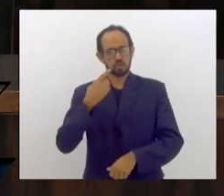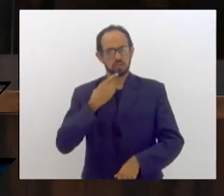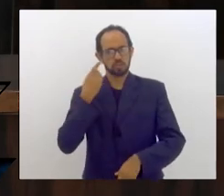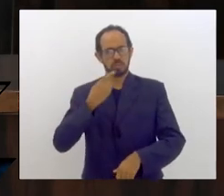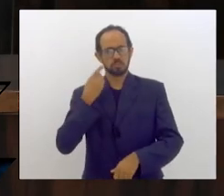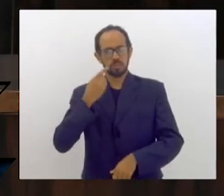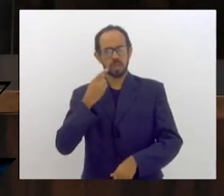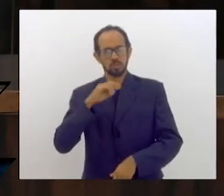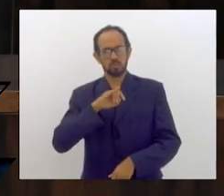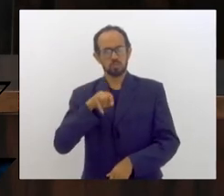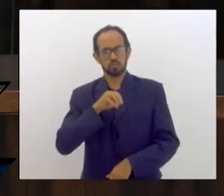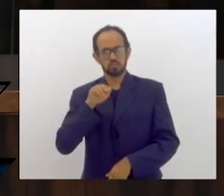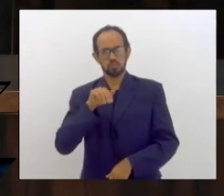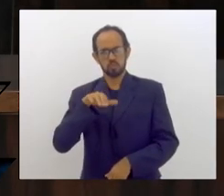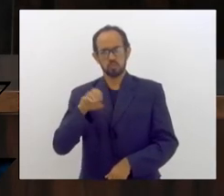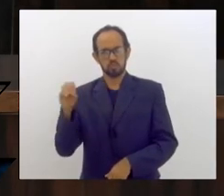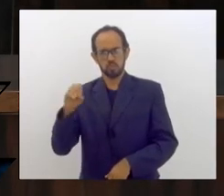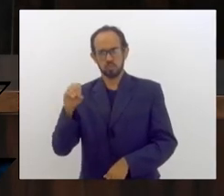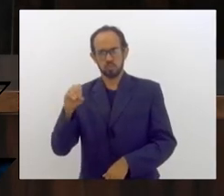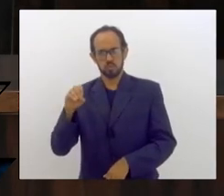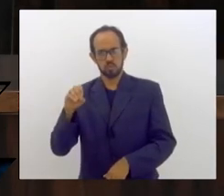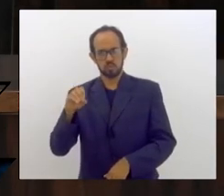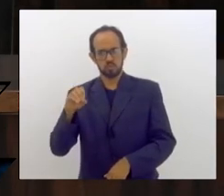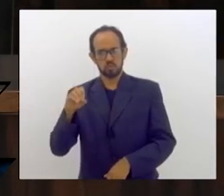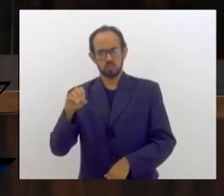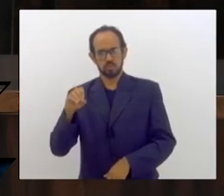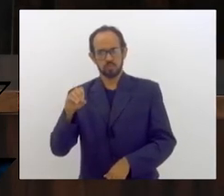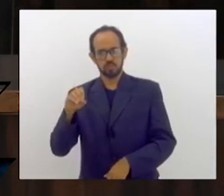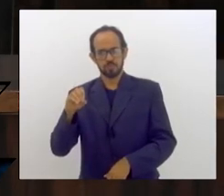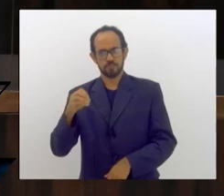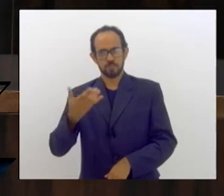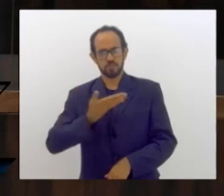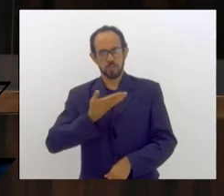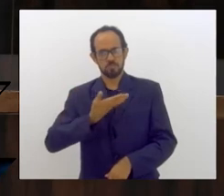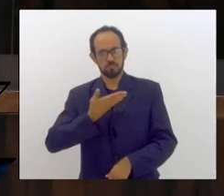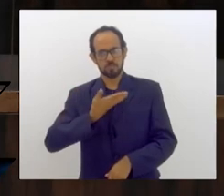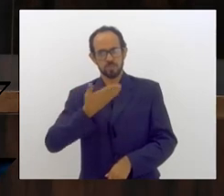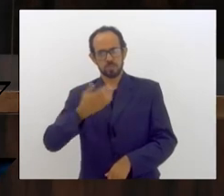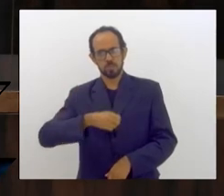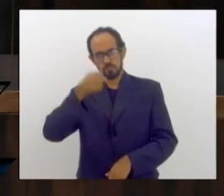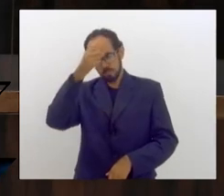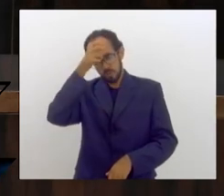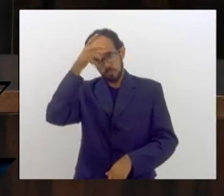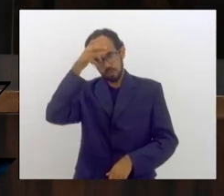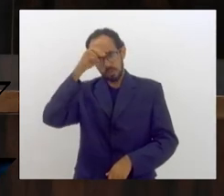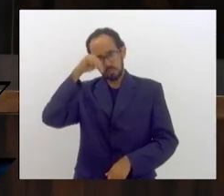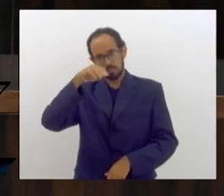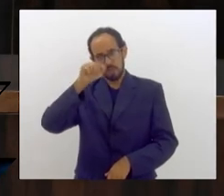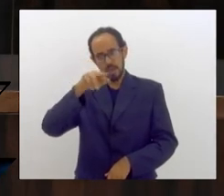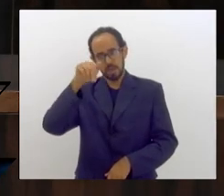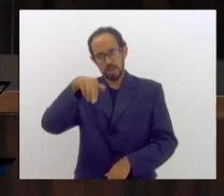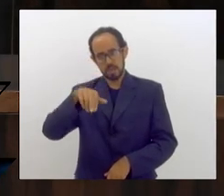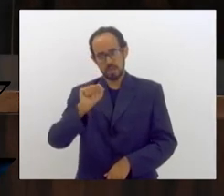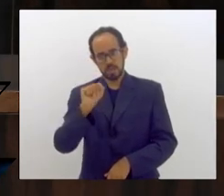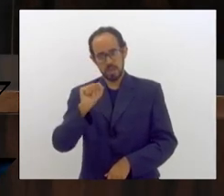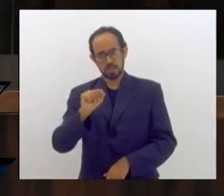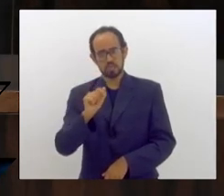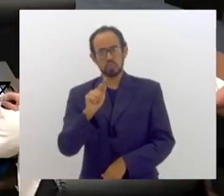deputado Júlio Rocha, tá? Nosso amigo aí da nossa prefeita Marina Guapimirim.